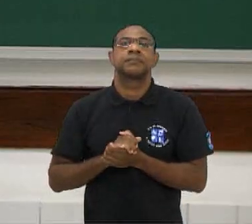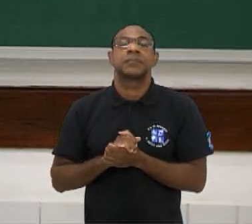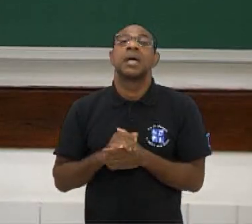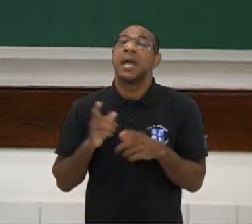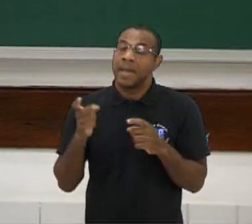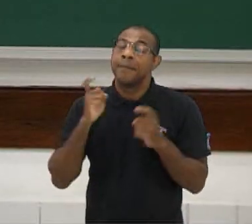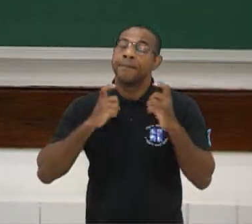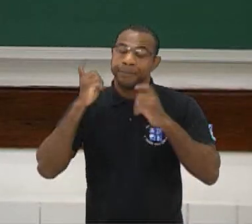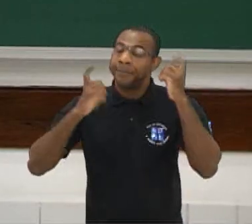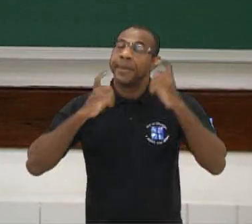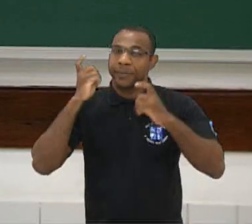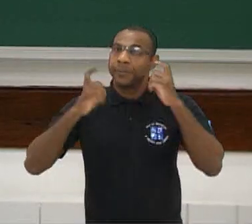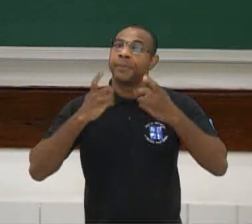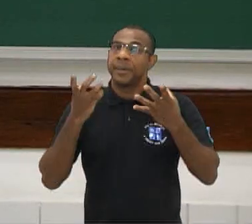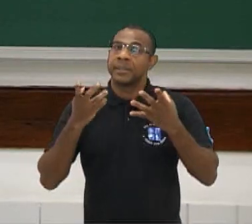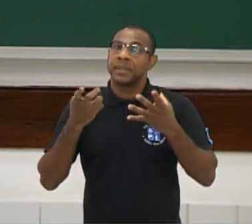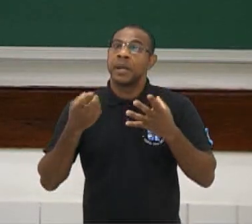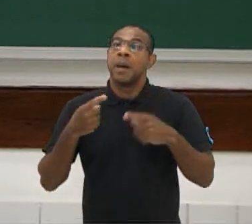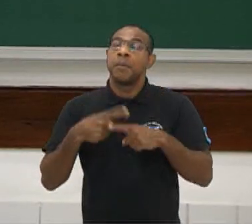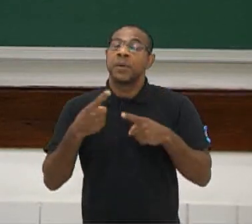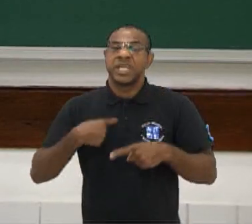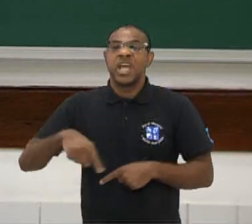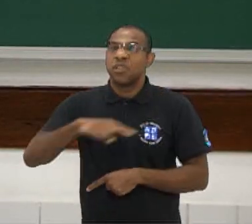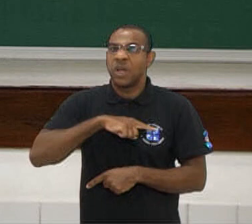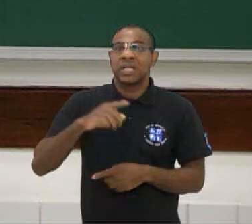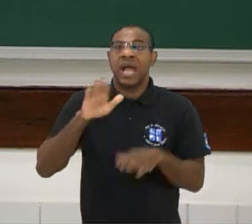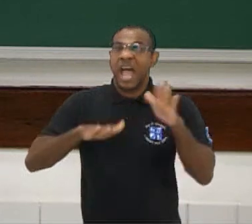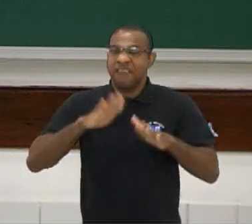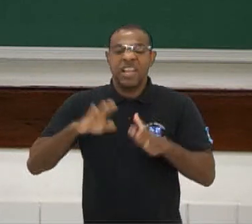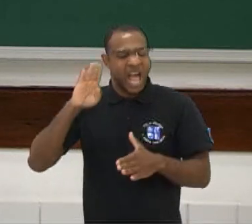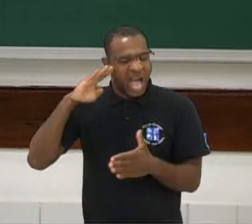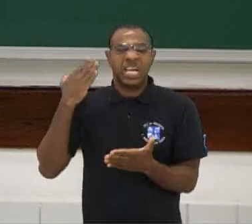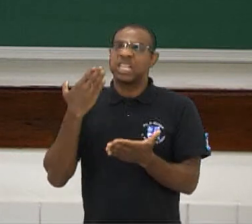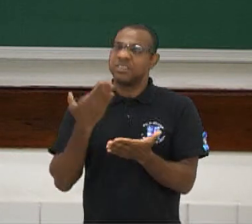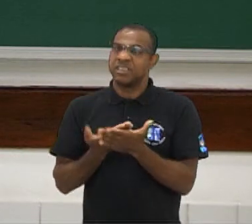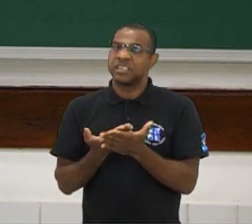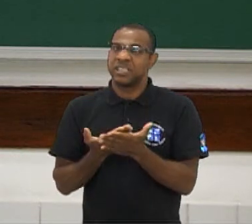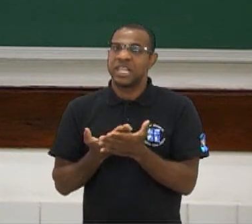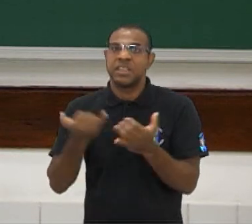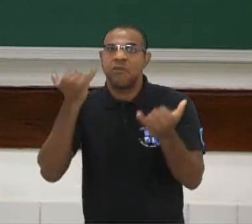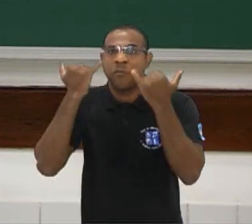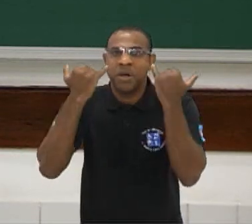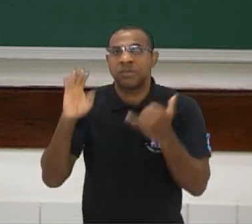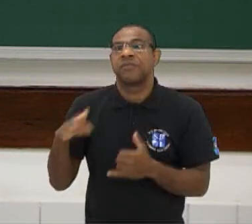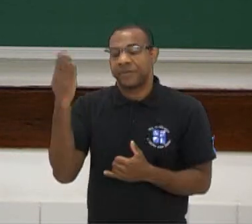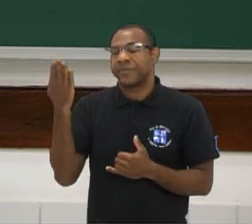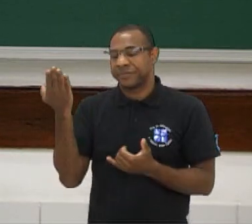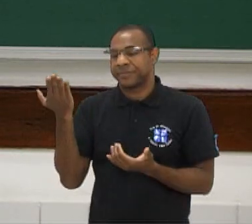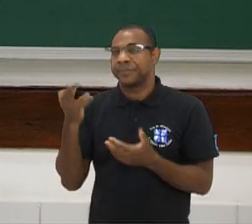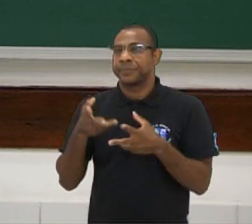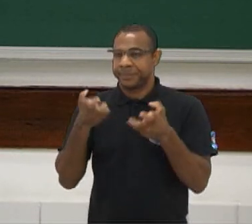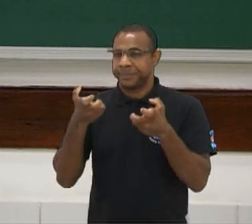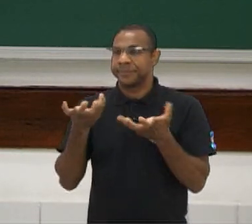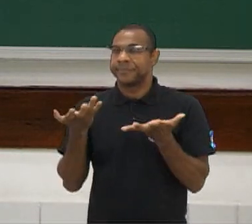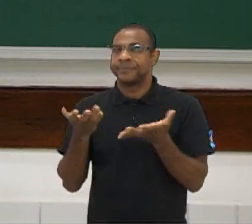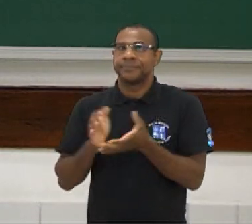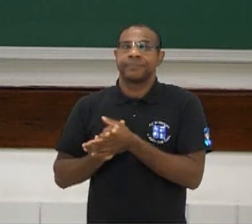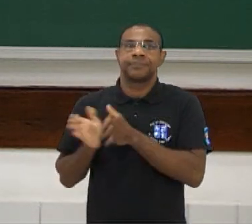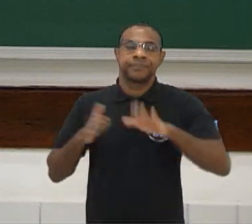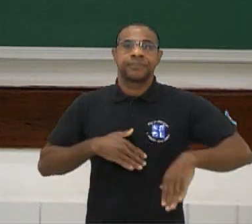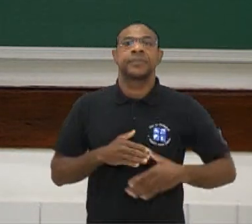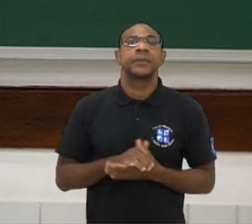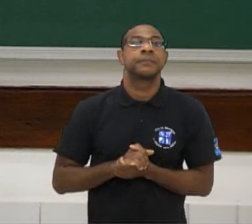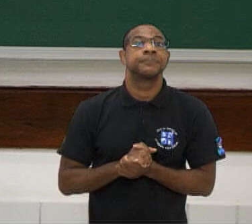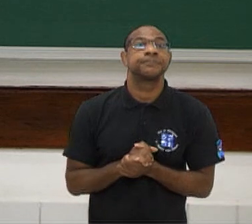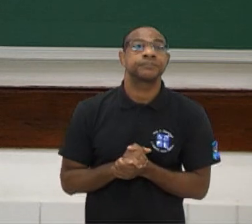também quando nós caímos aí em algumas notícias falsas. Nós vamos começar a fazer a